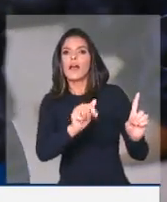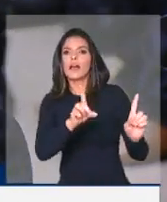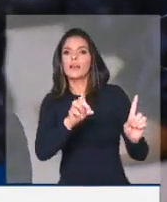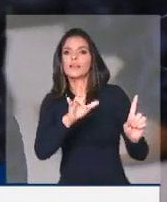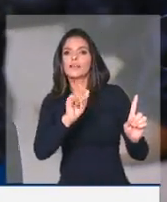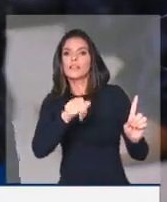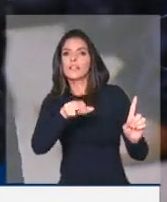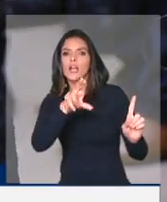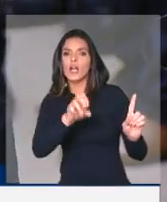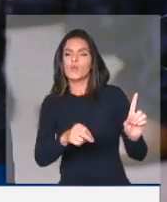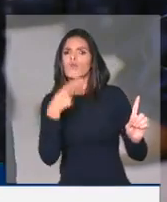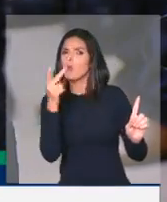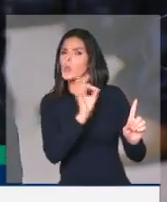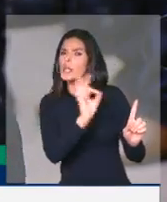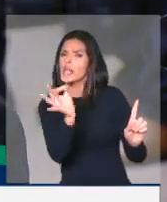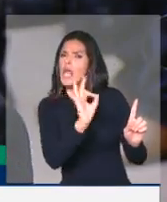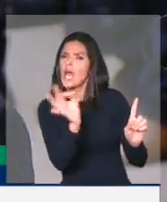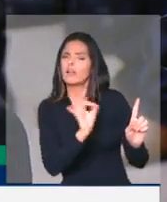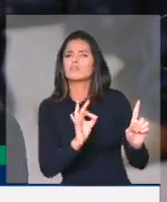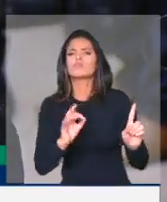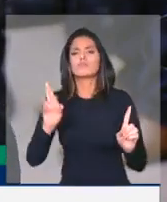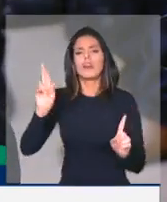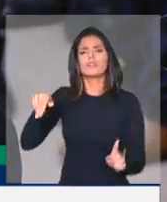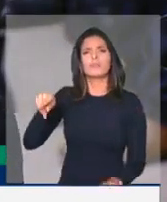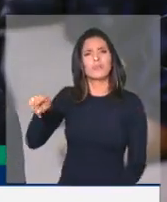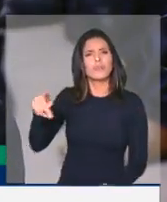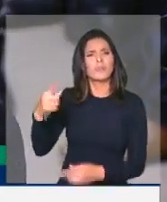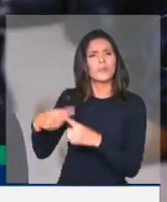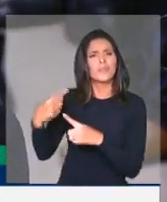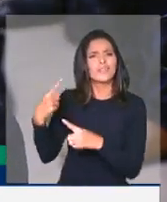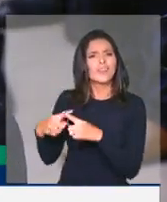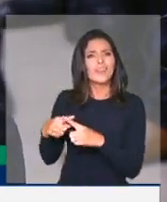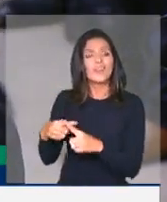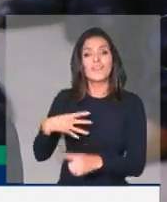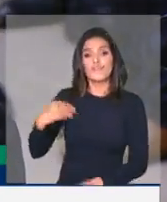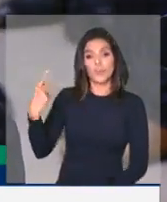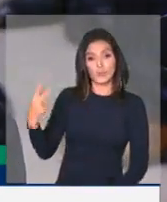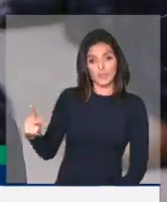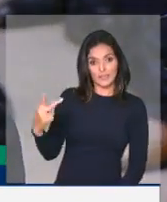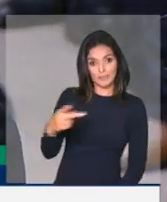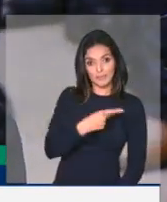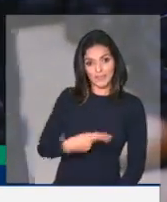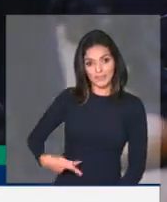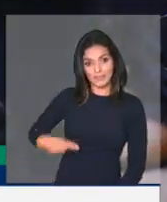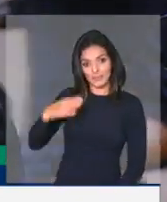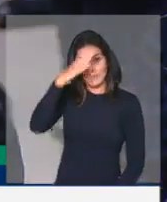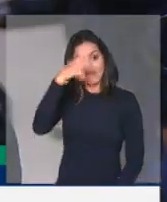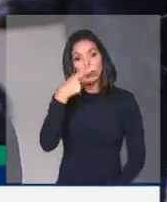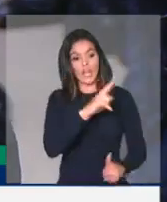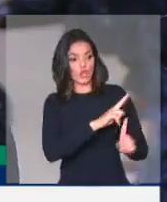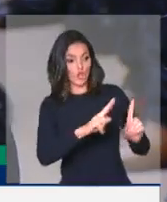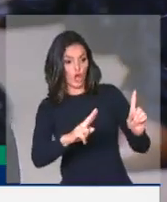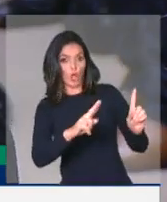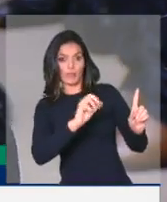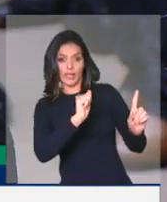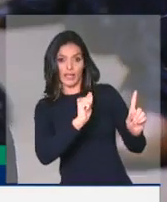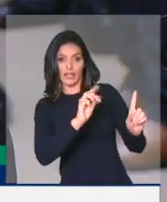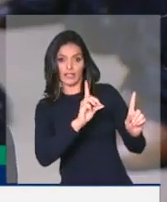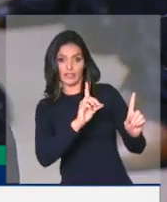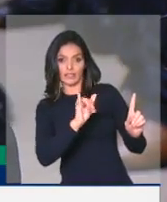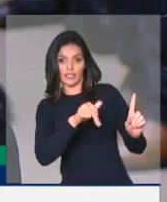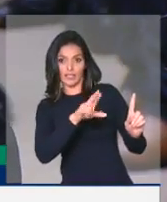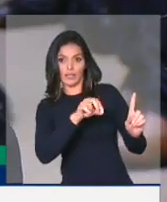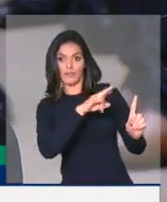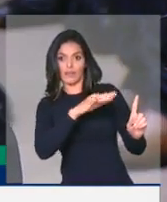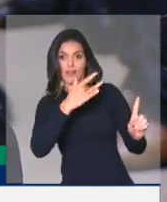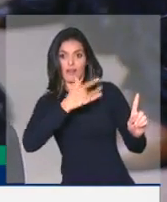em 8 minutos citou, por uma razão simples, presidente. Porque se o filho do presidente citar o nome do assassino Adriano, vai ter que lamentar a perda de um